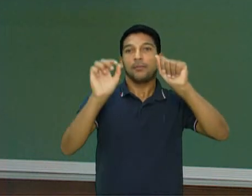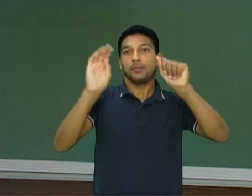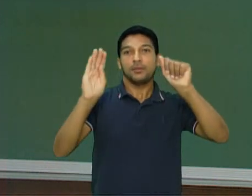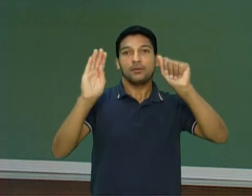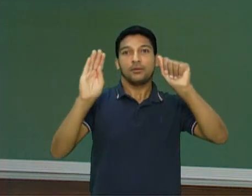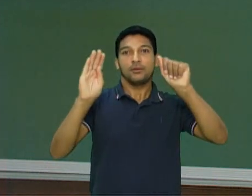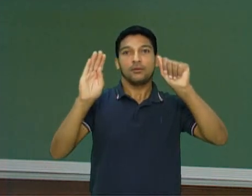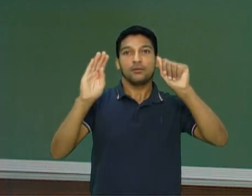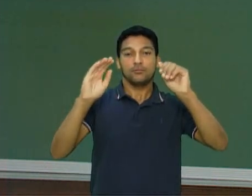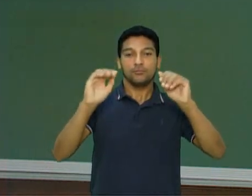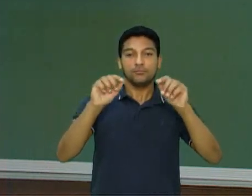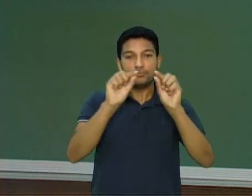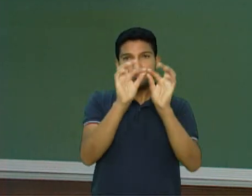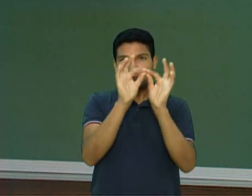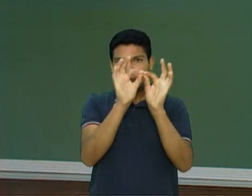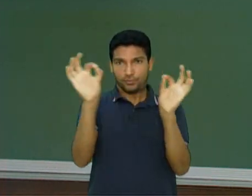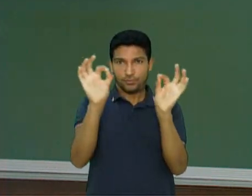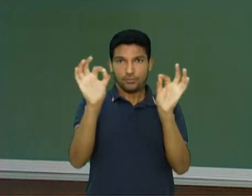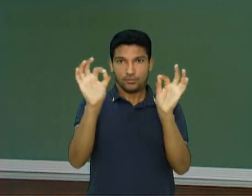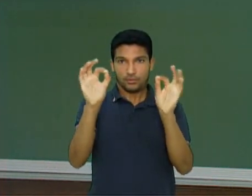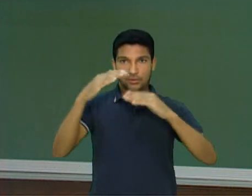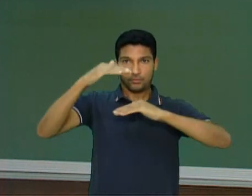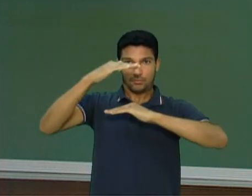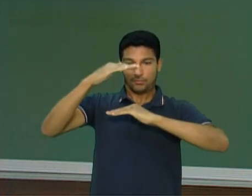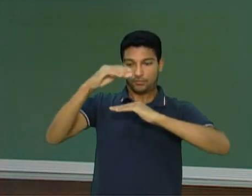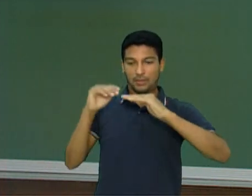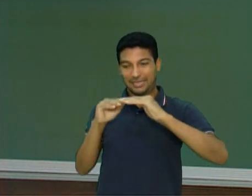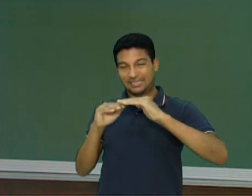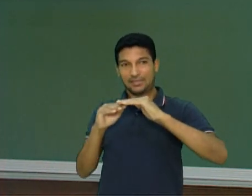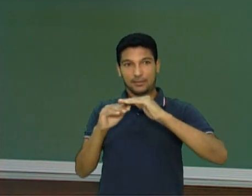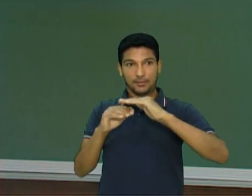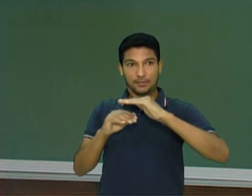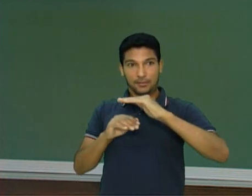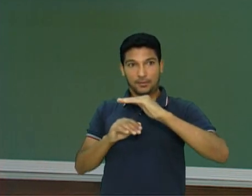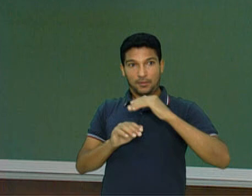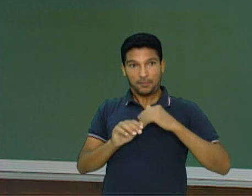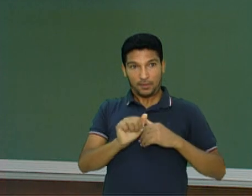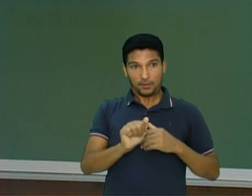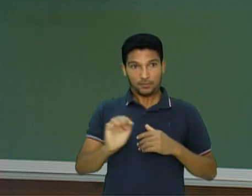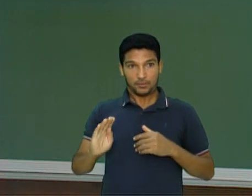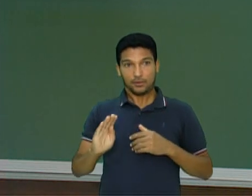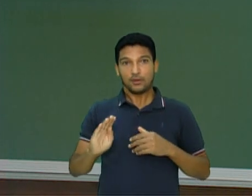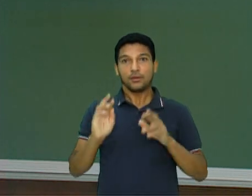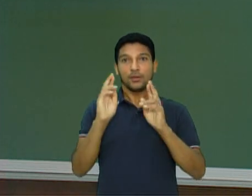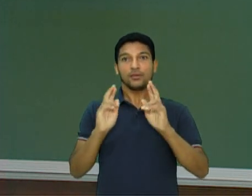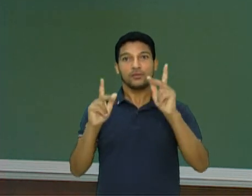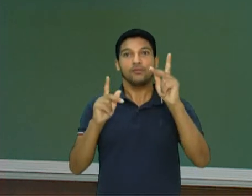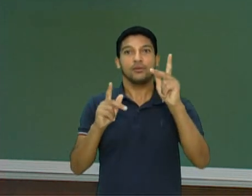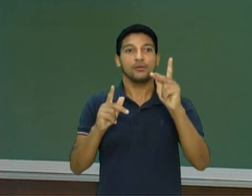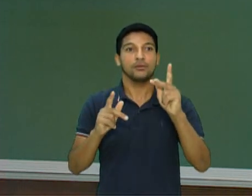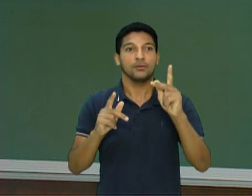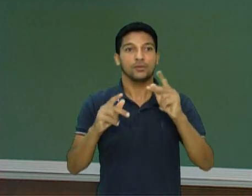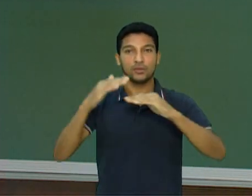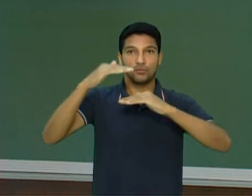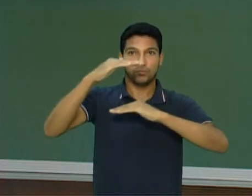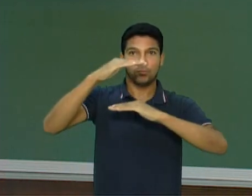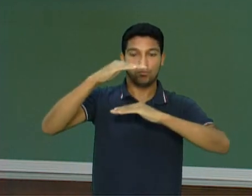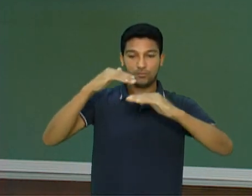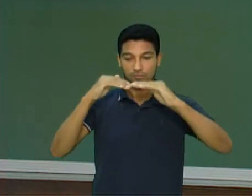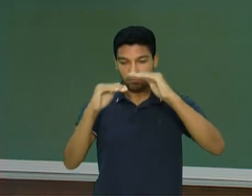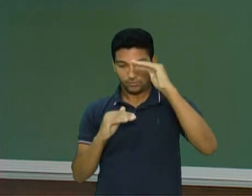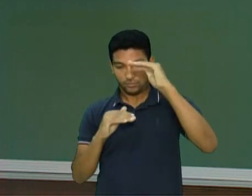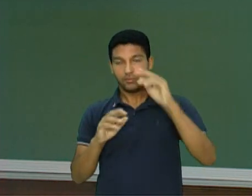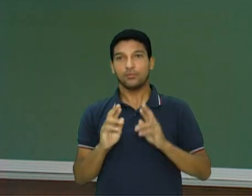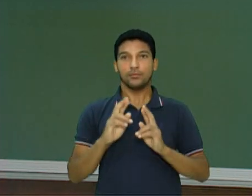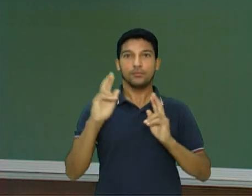diferente do A'B', ou seja, é diferente da sua projeção, né? E era isso que estava chamando a atenção, né, naquele